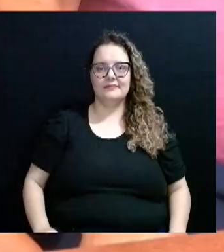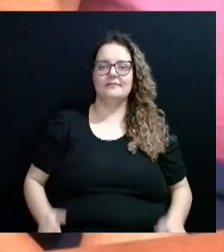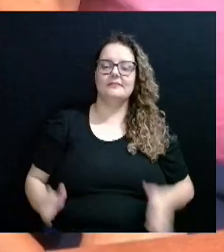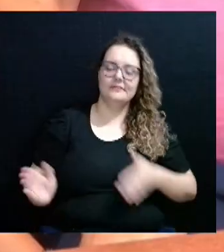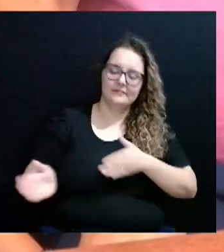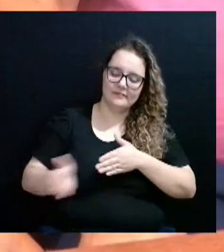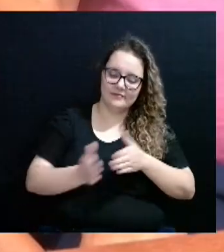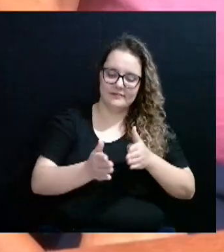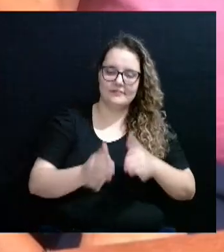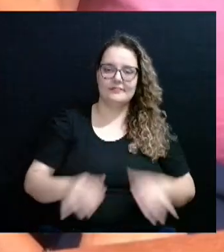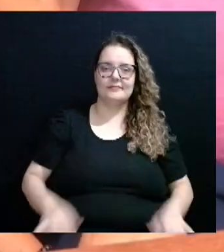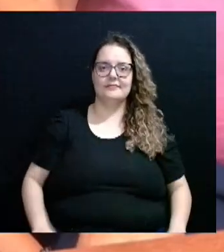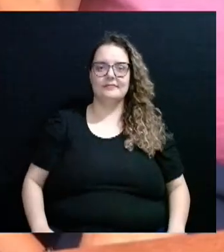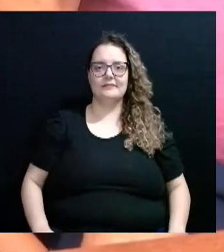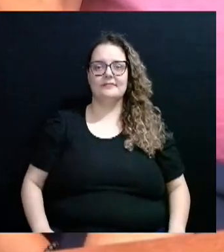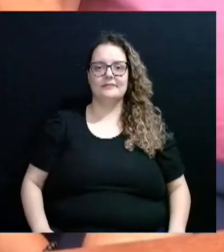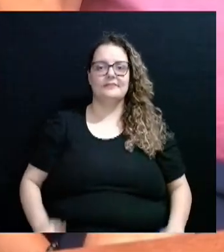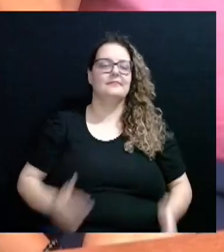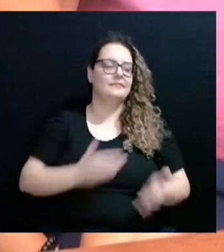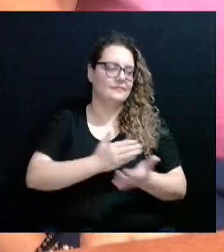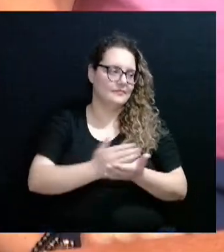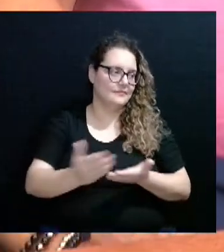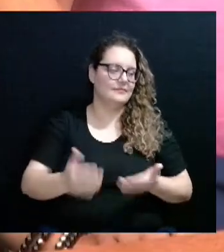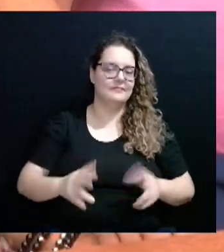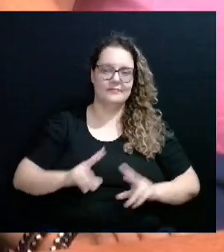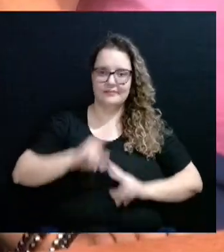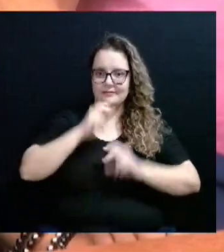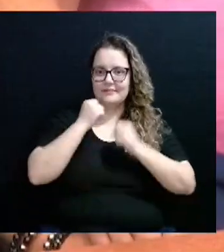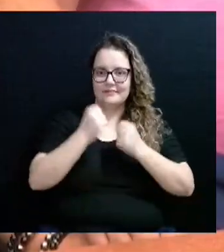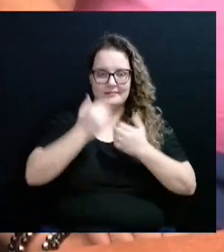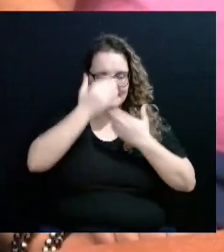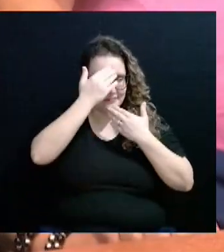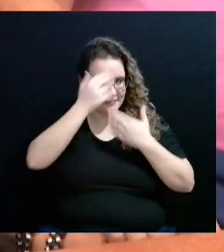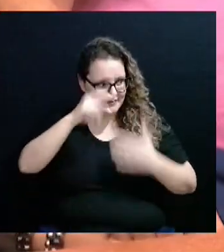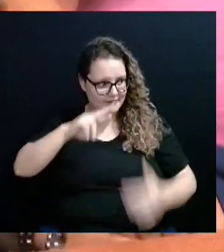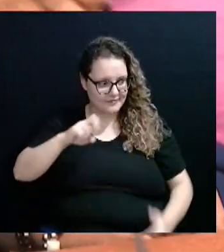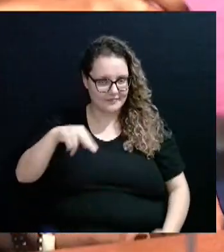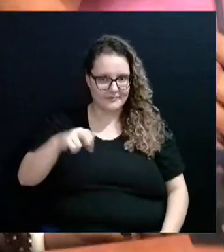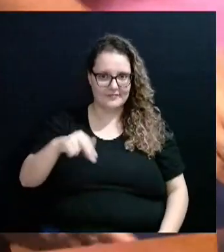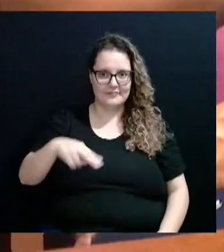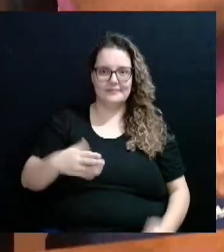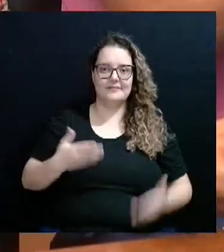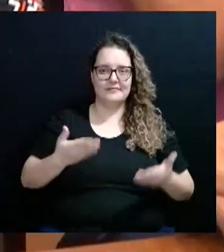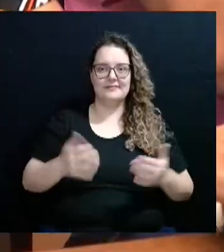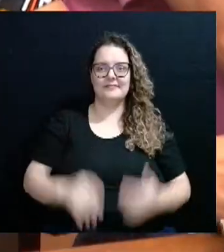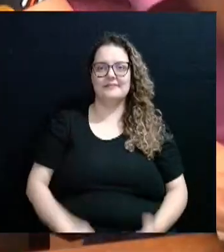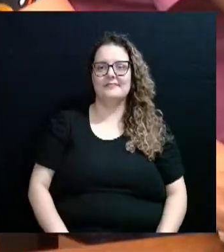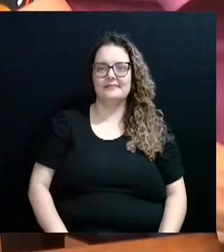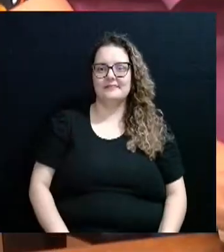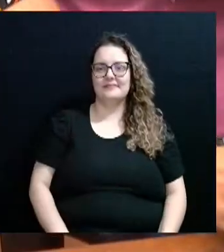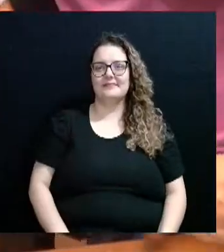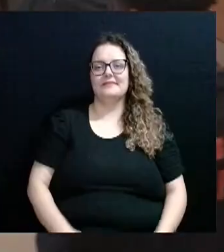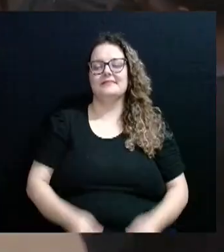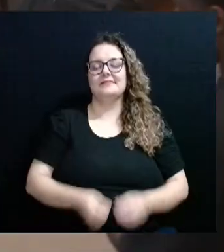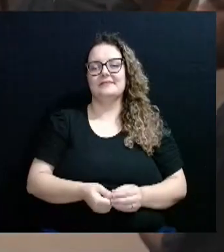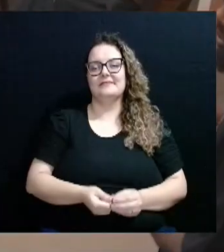já iniciando e fortalecendo. Obrigada, Renan, e é com você. Obrigado, bicho.